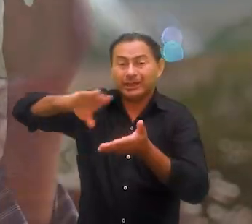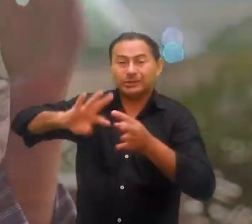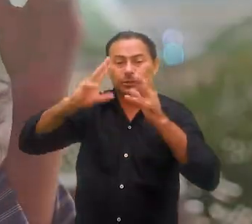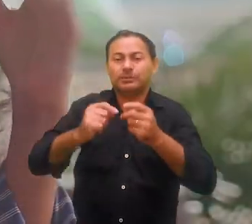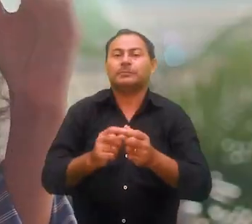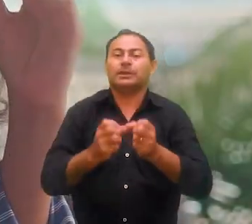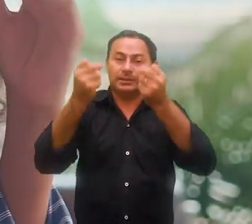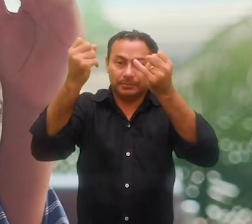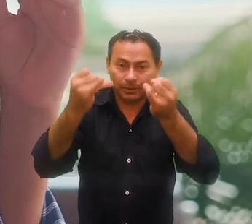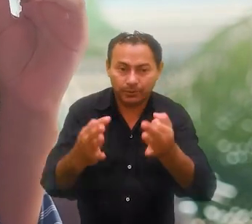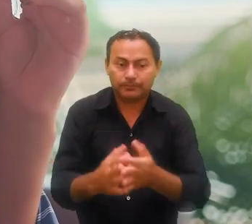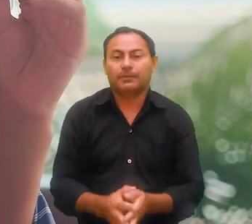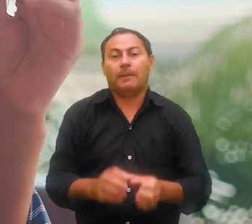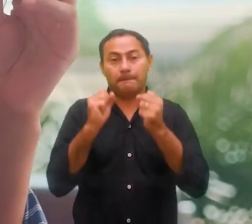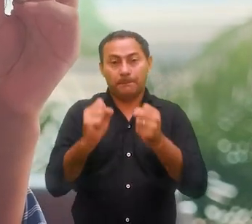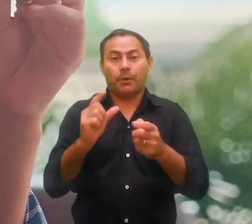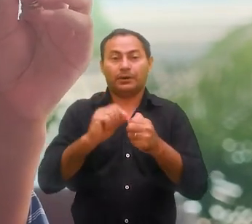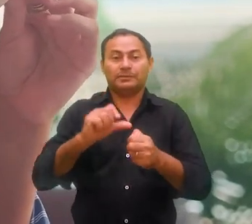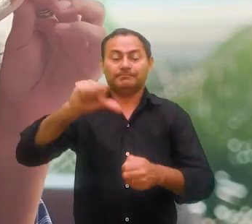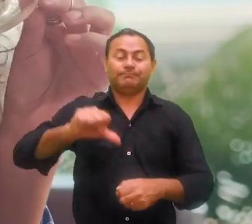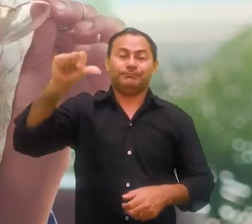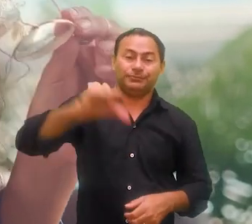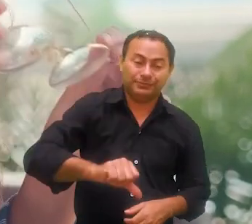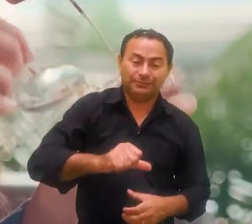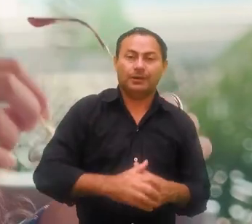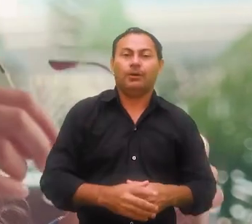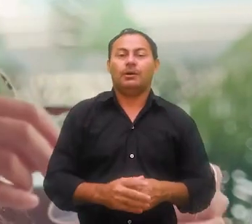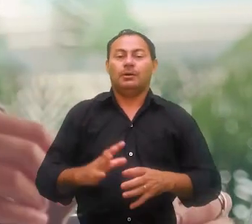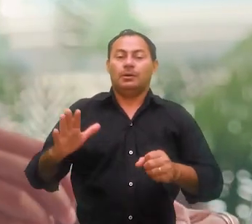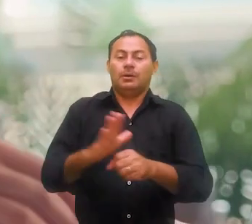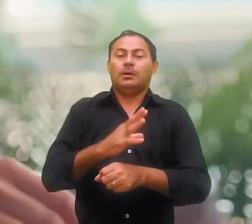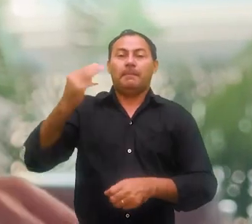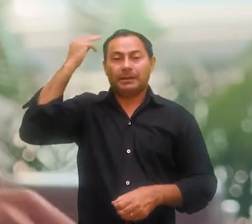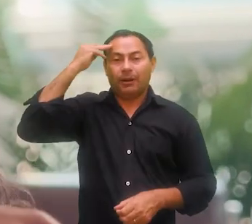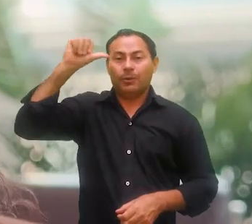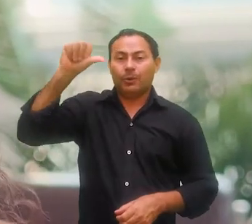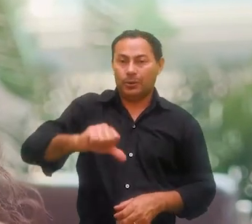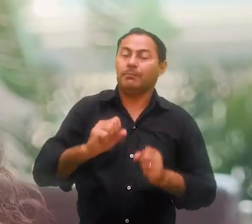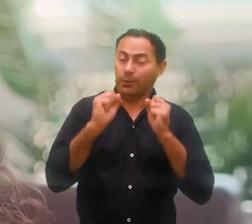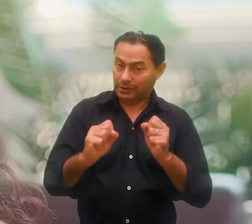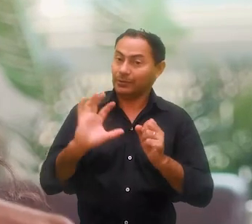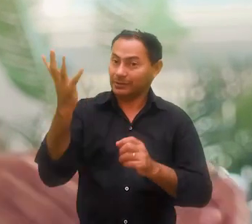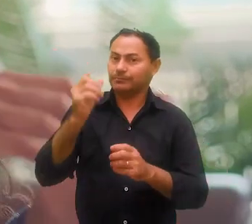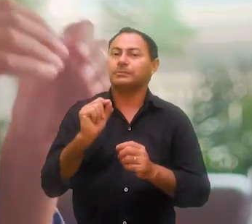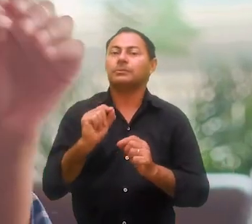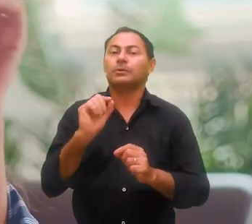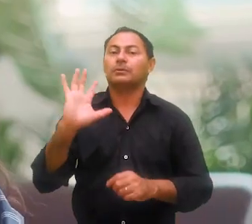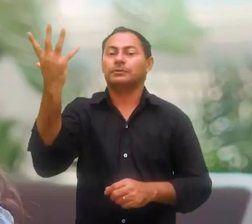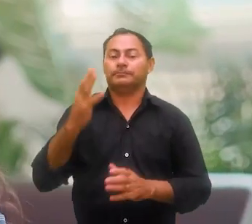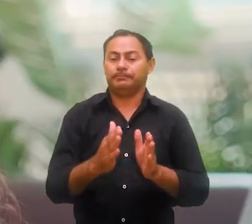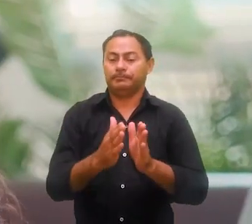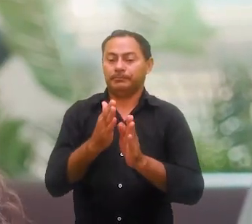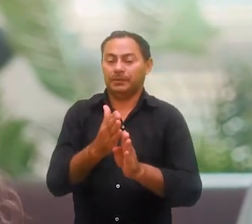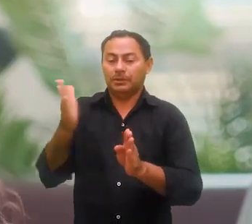louco. Tudo isso, ele explicou, pode levar à estafa ou ao esgotamento mental. O